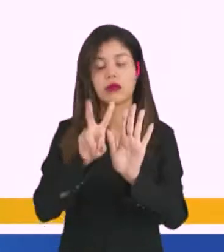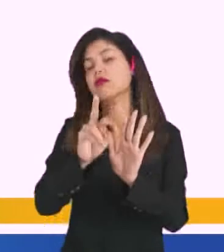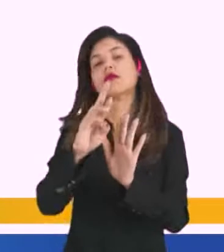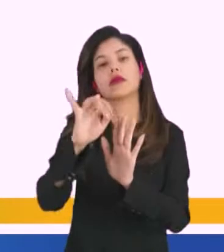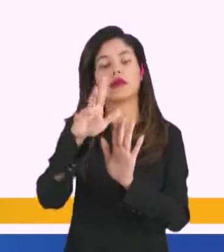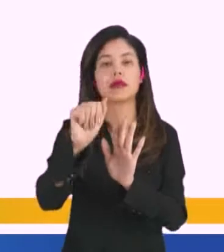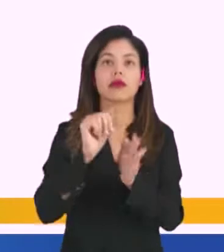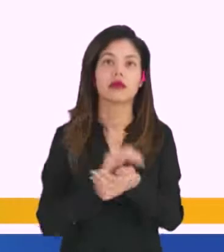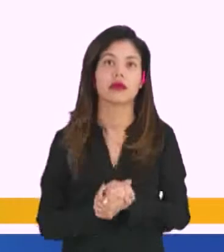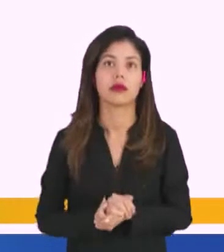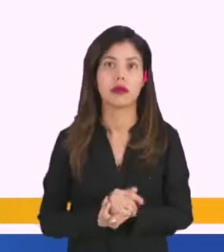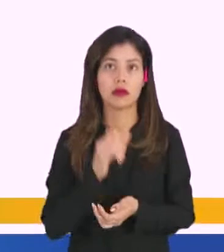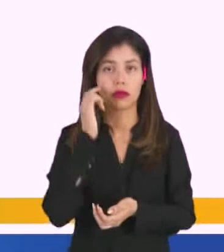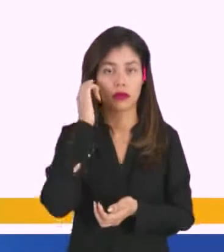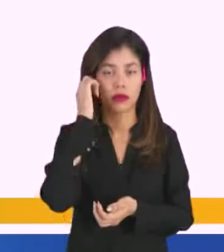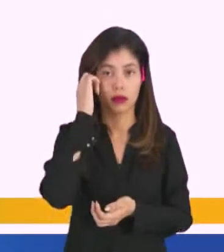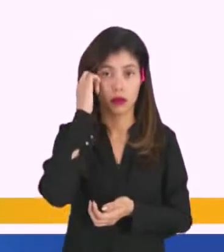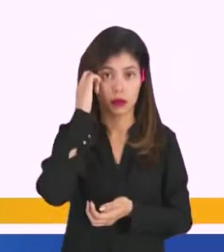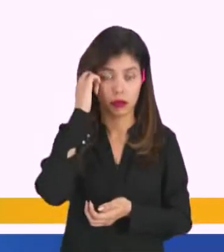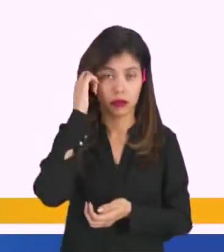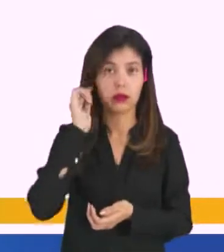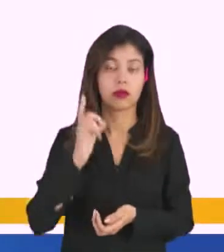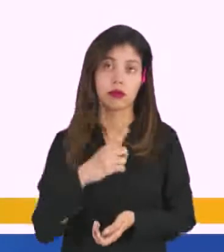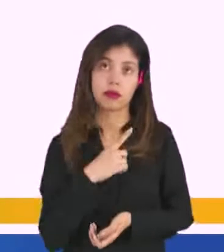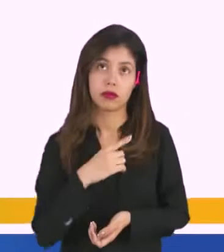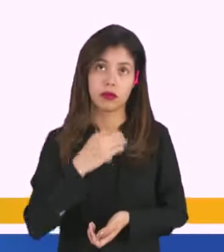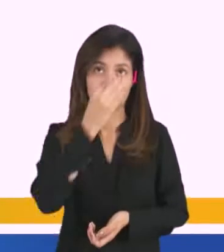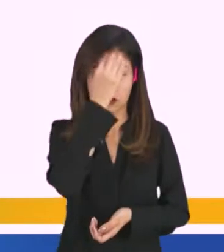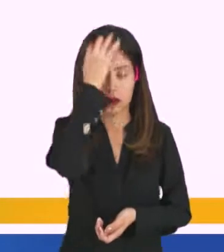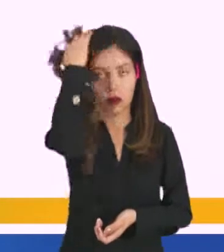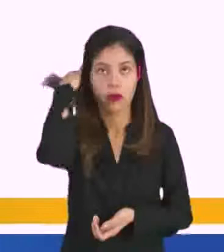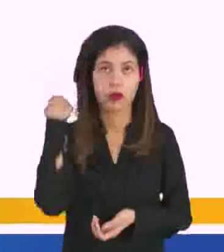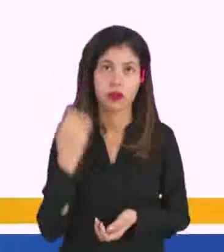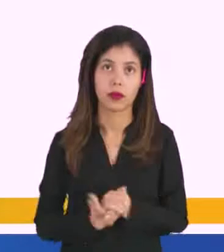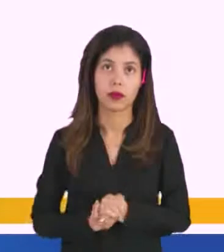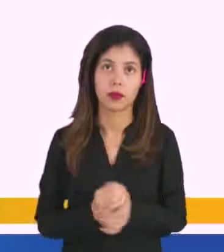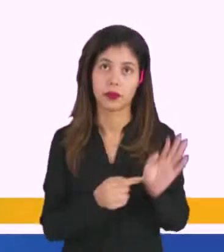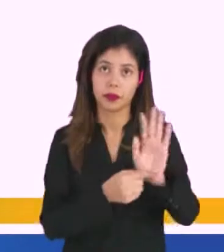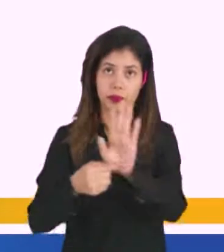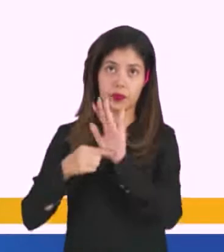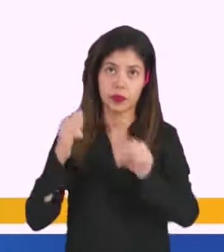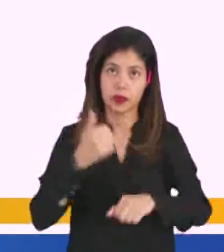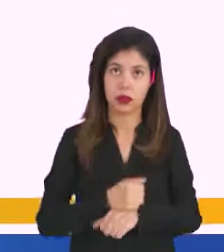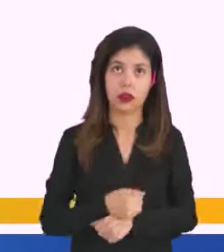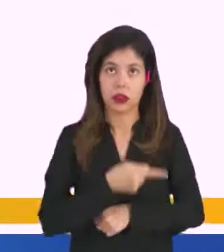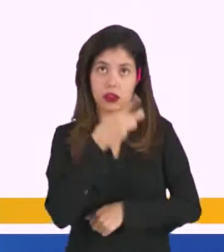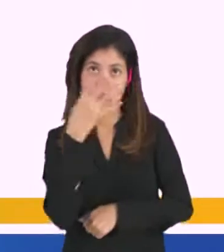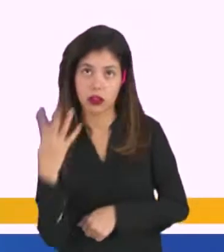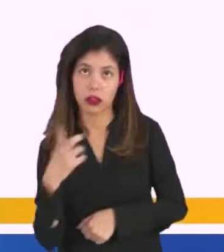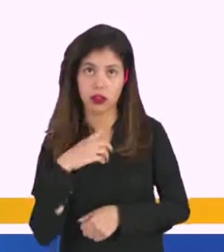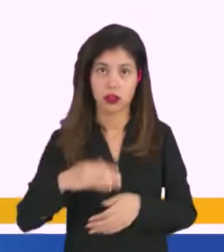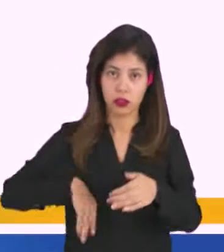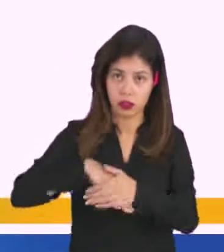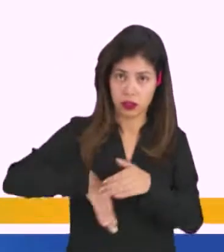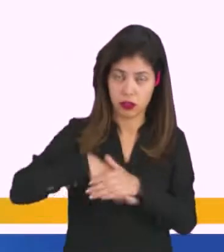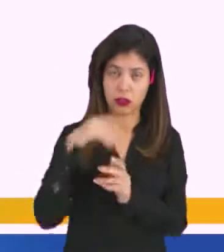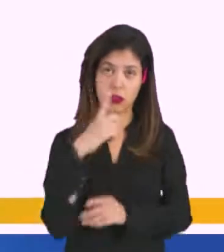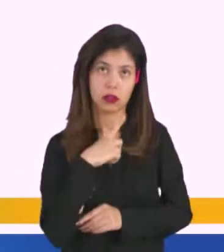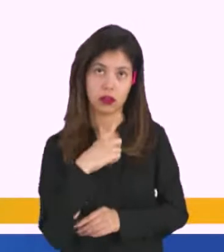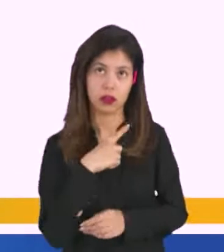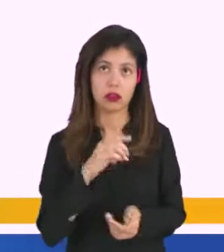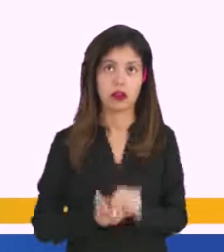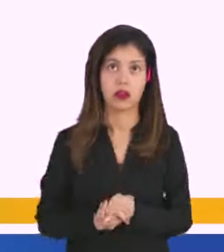vertical. Então, neste gráfico, nós temos no eixo vertical a representação da quantidade de